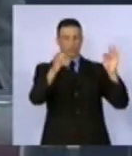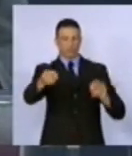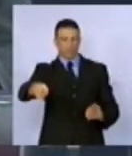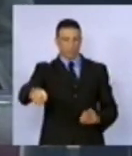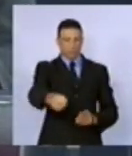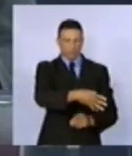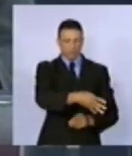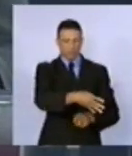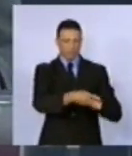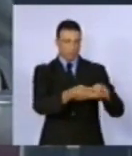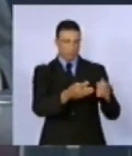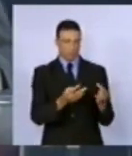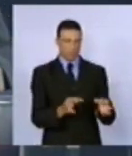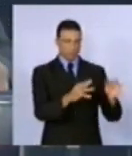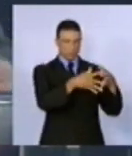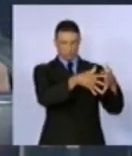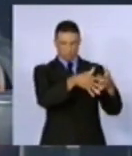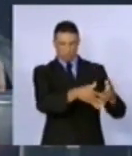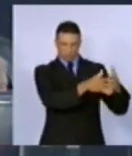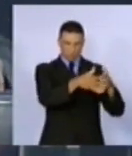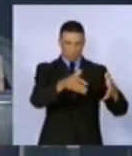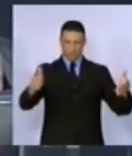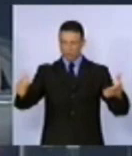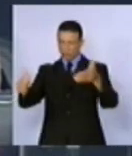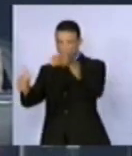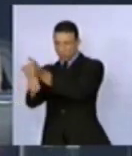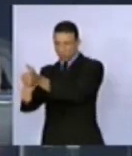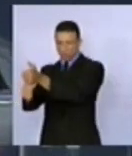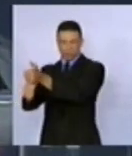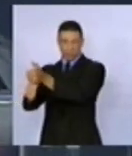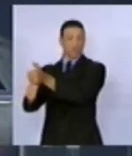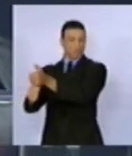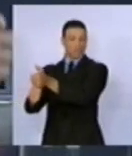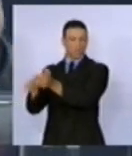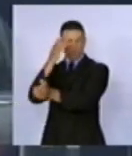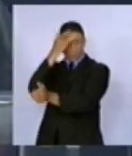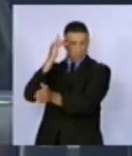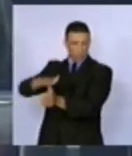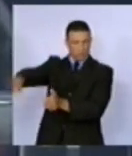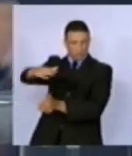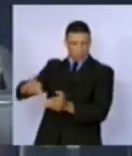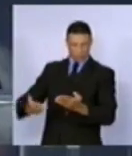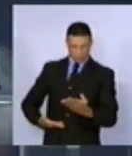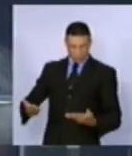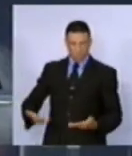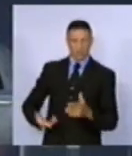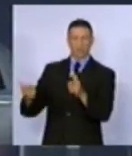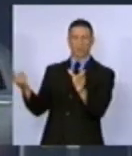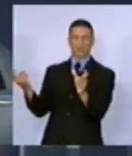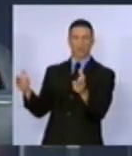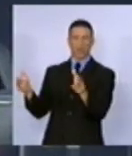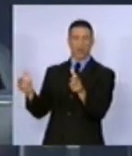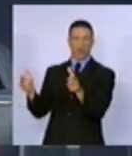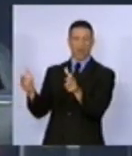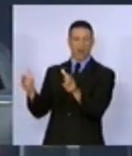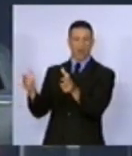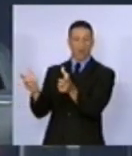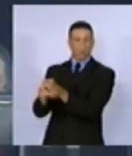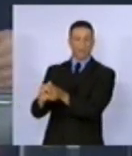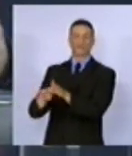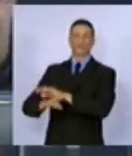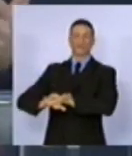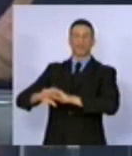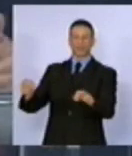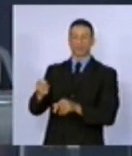trabalhadores nessa área para corte manual a cada dia vai ficando é mais minguado em quantidade bastante